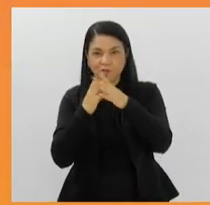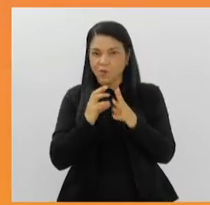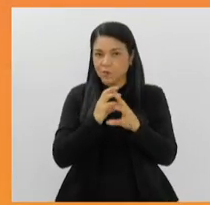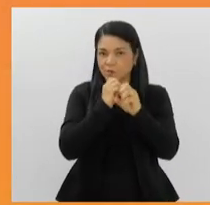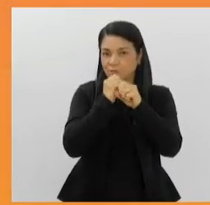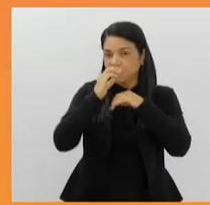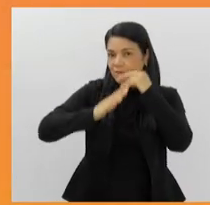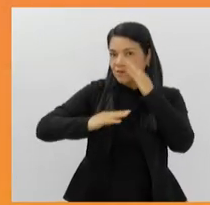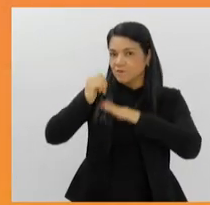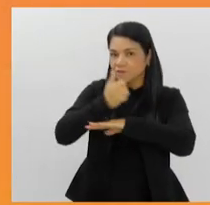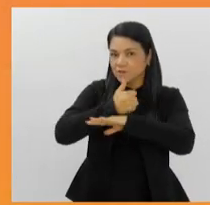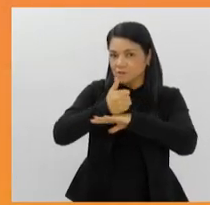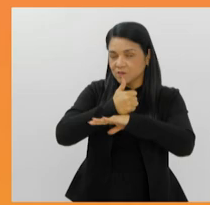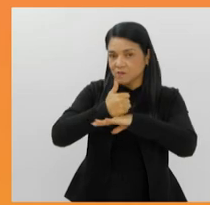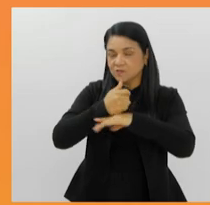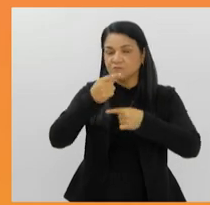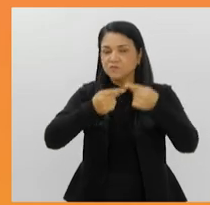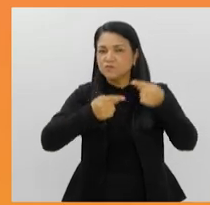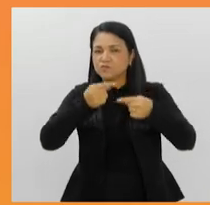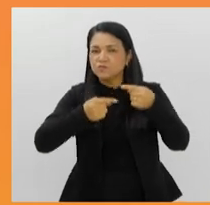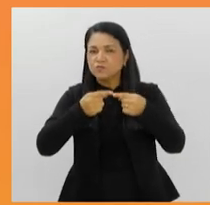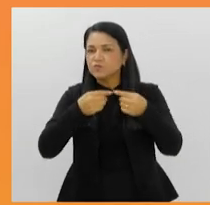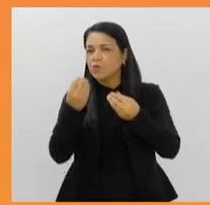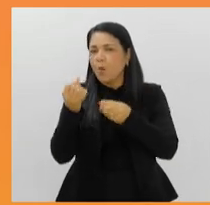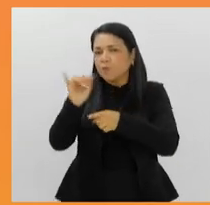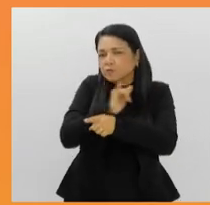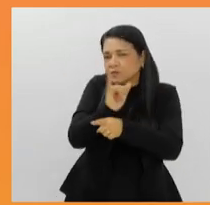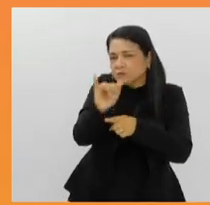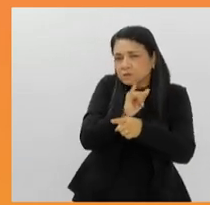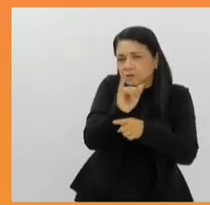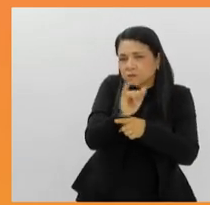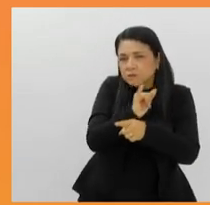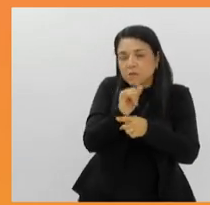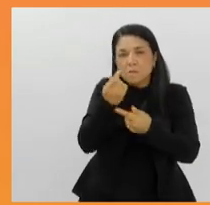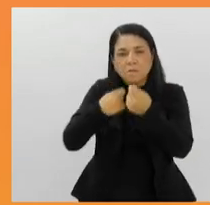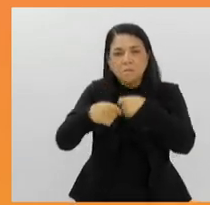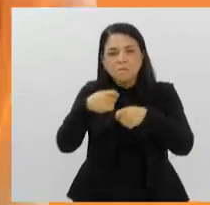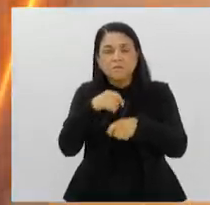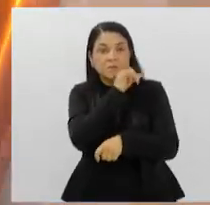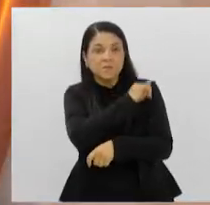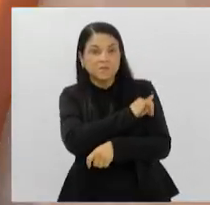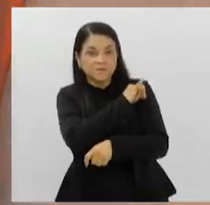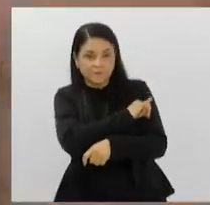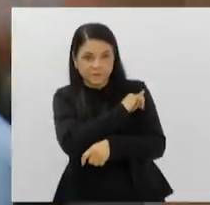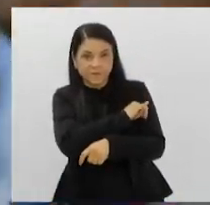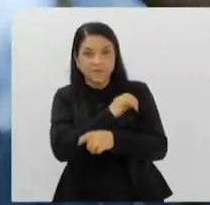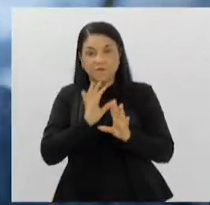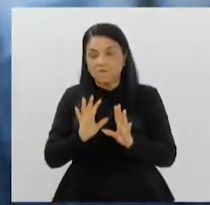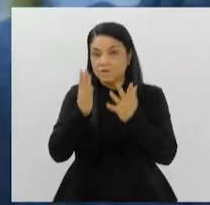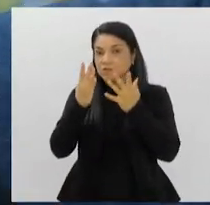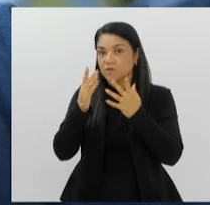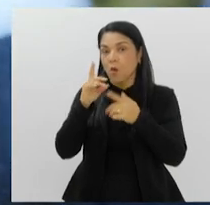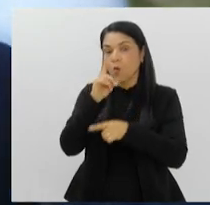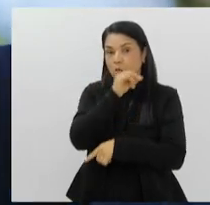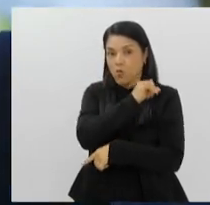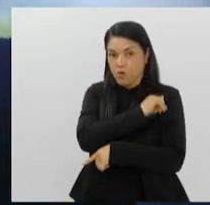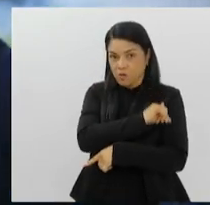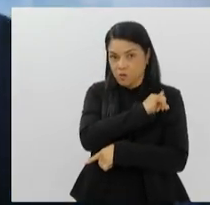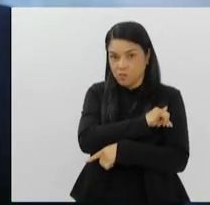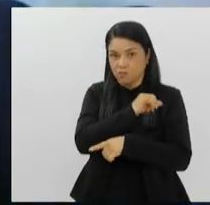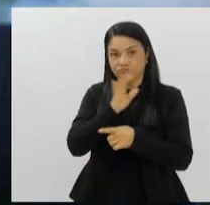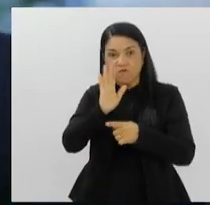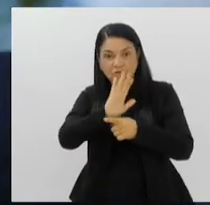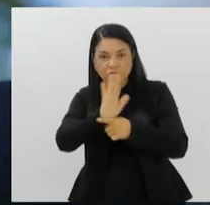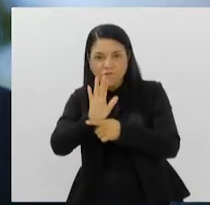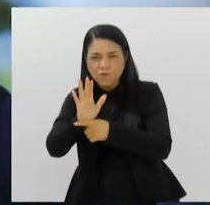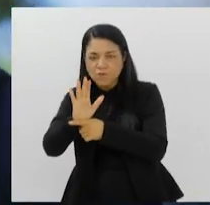contadores e profissionais liberais discute como atrair novos negócios para o Norte Fluminense. Festival do Rio exibe filme com